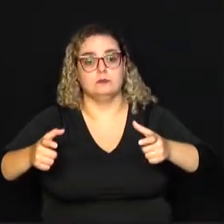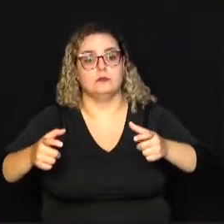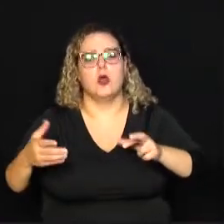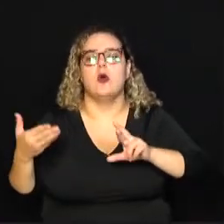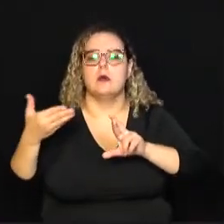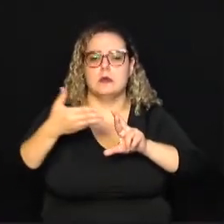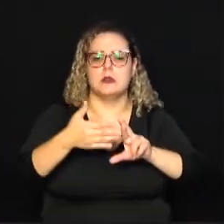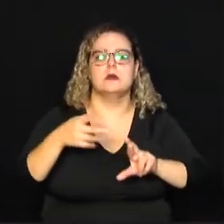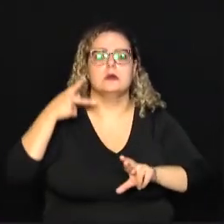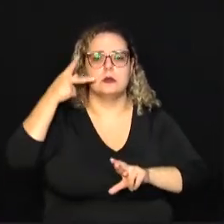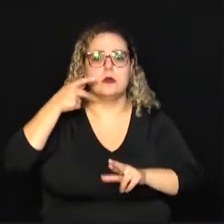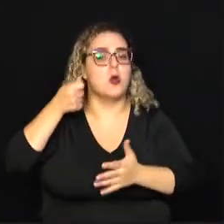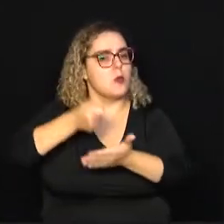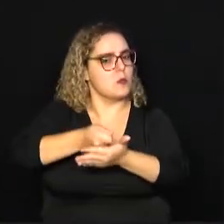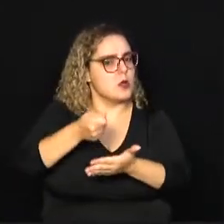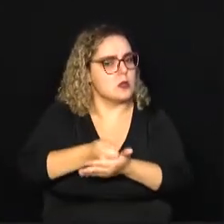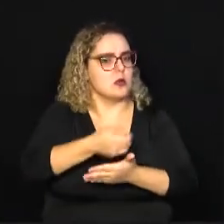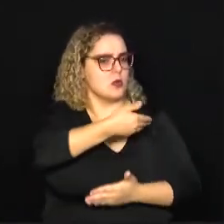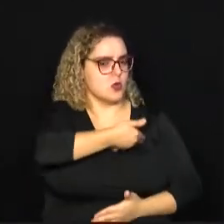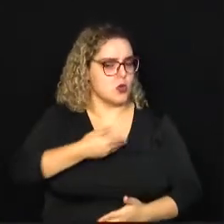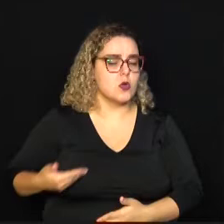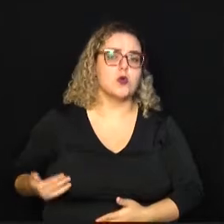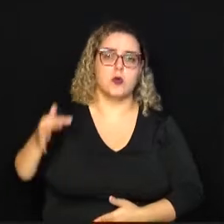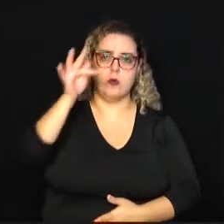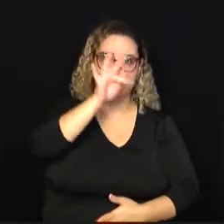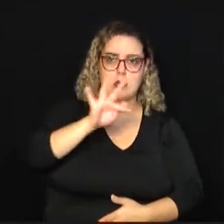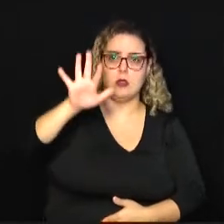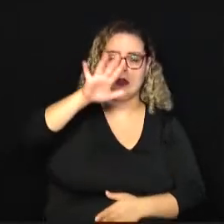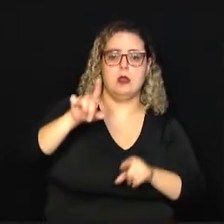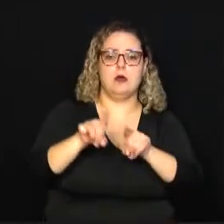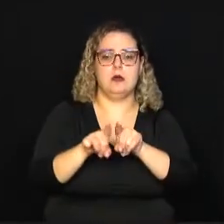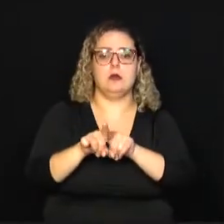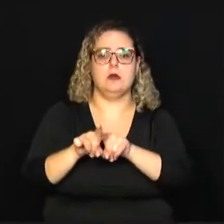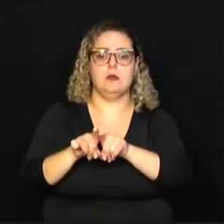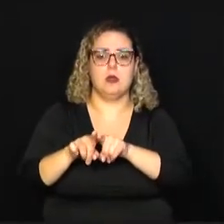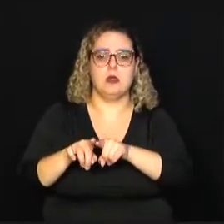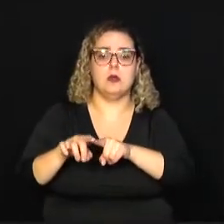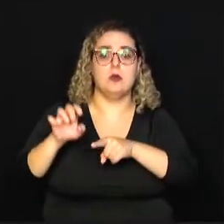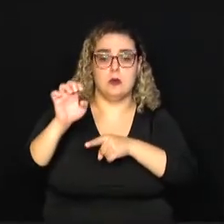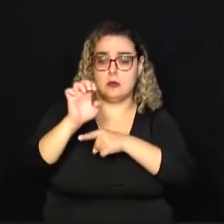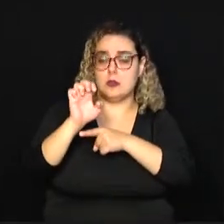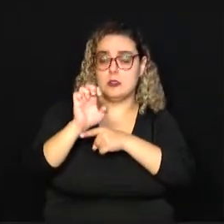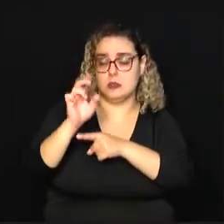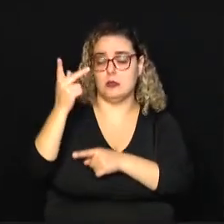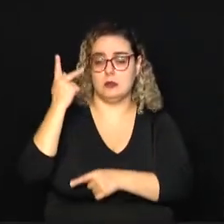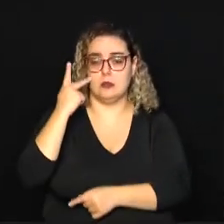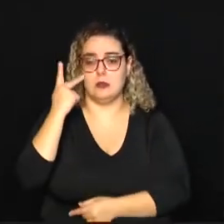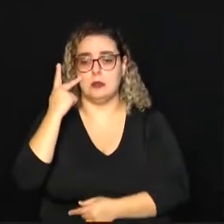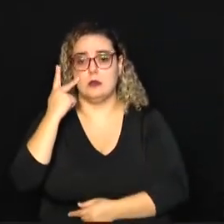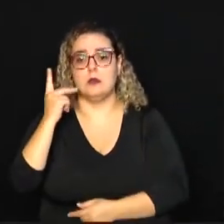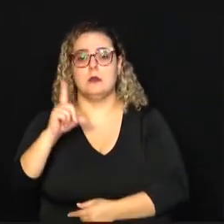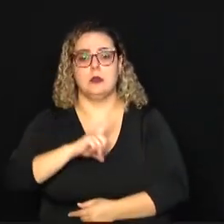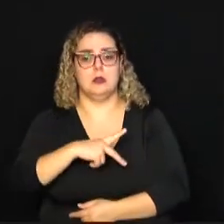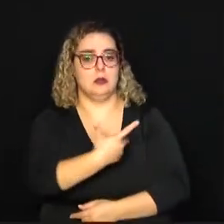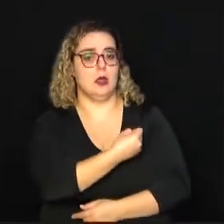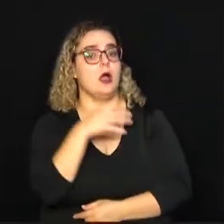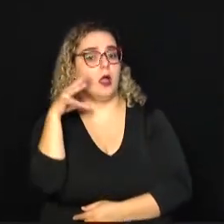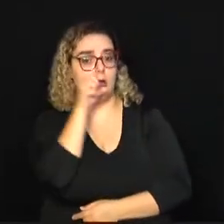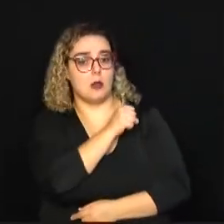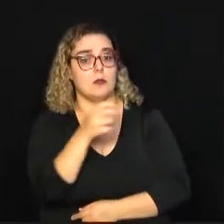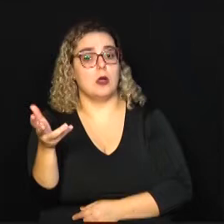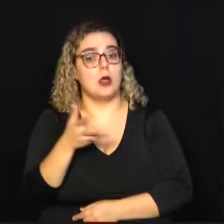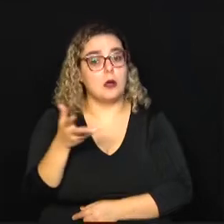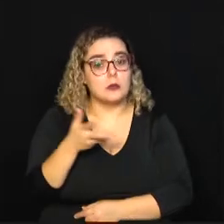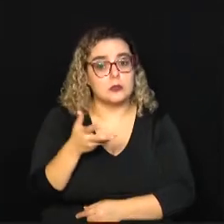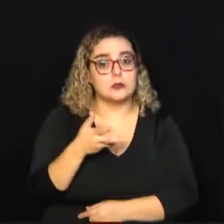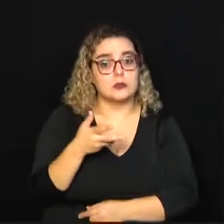mais, pressionando o governo federal e o governo estadual para que a gente tenha vacina no tempo certo, rápido, o mais ágil possível,